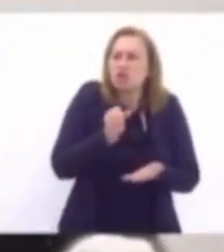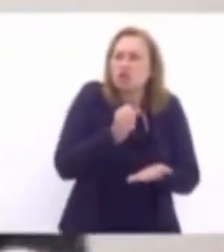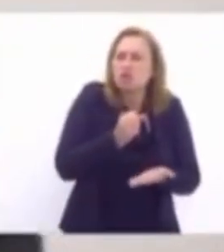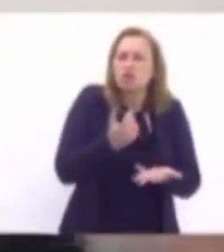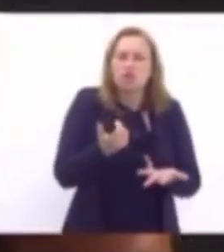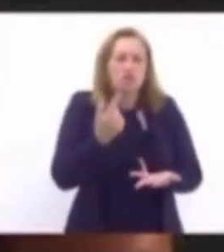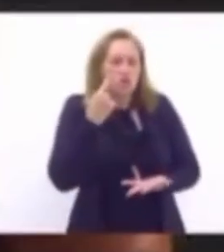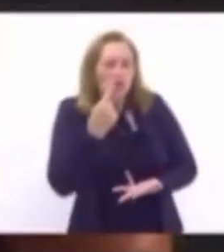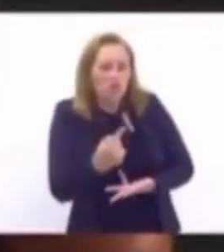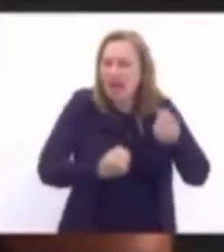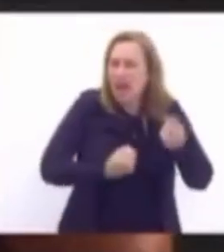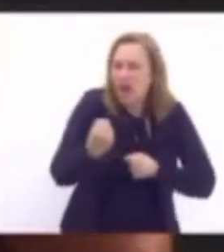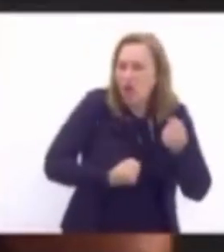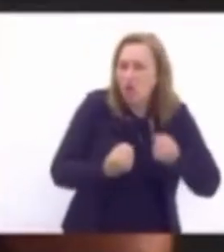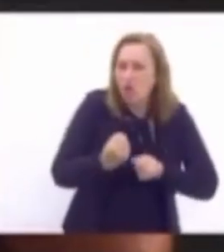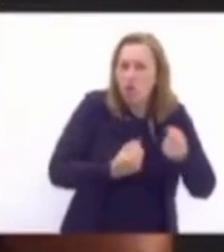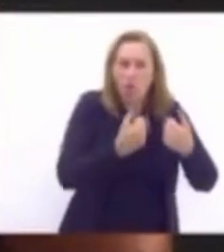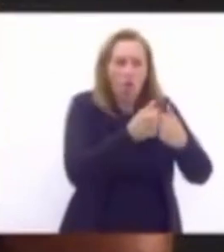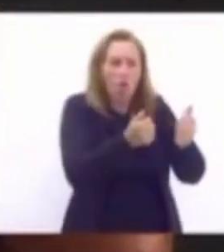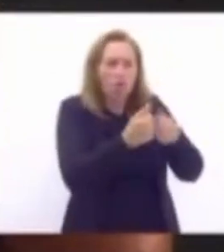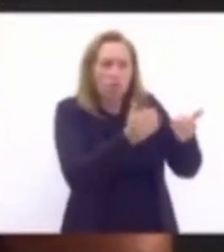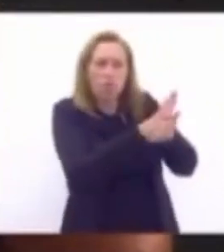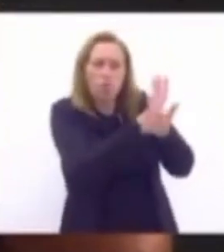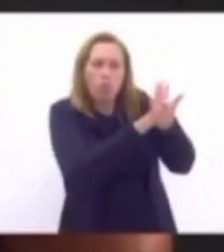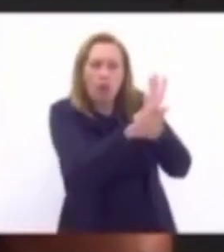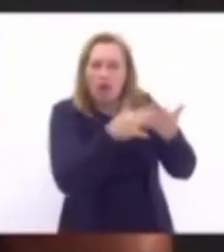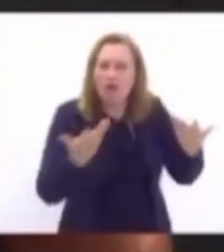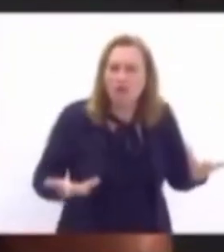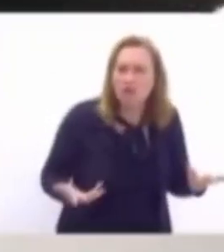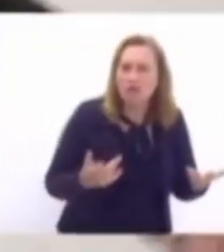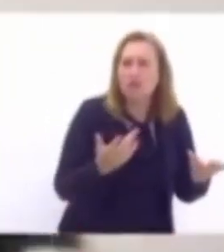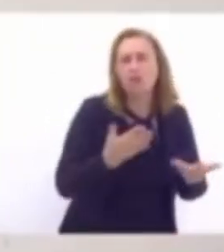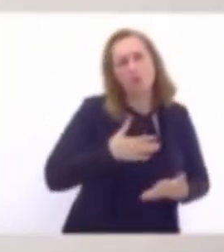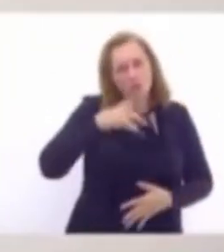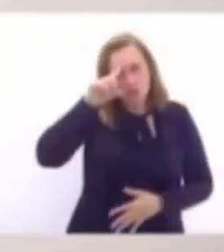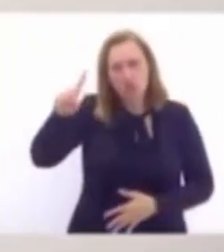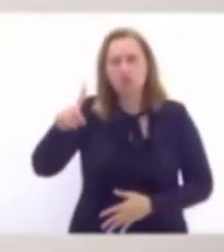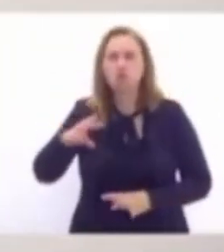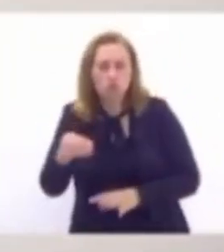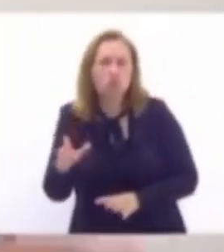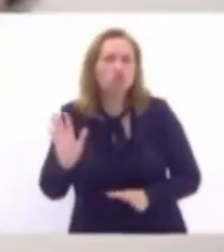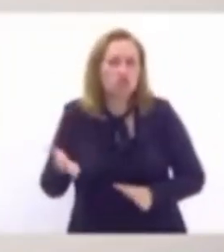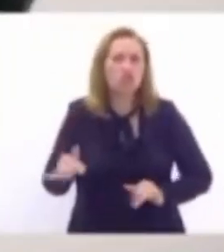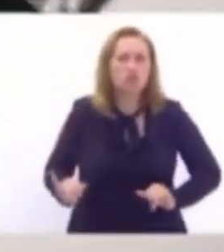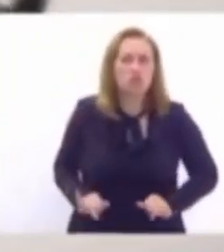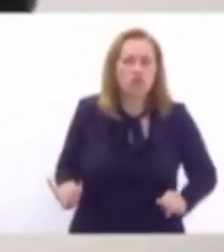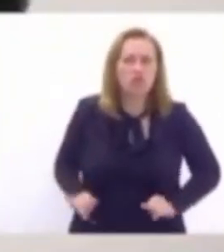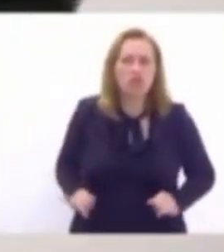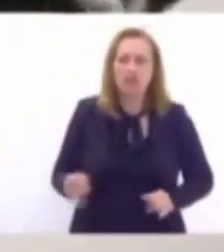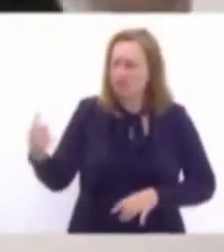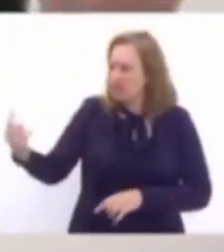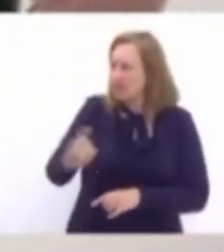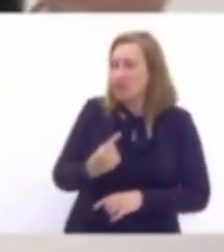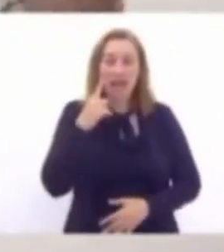e carro, prende. Pelo amor de Deus, porra. Todo mundo já passou por isso, todo mundo que tem parente já passou por isso, porra. E não dá pra vir pra cá